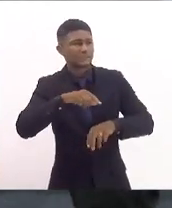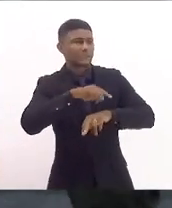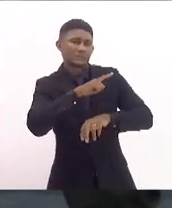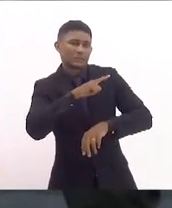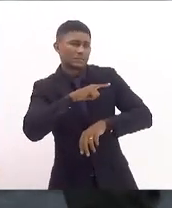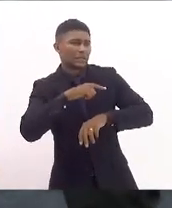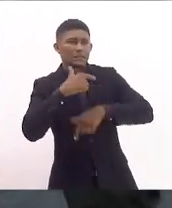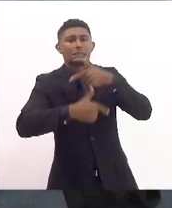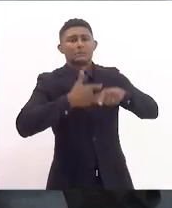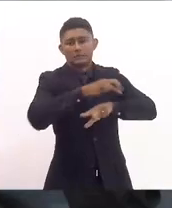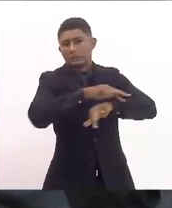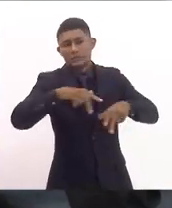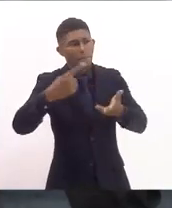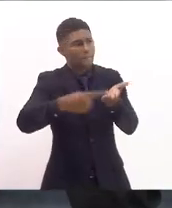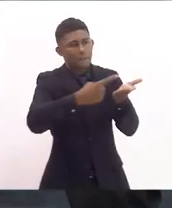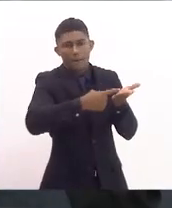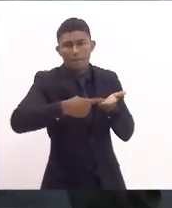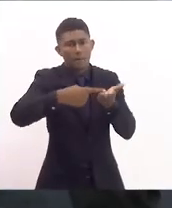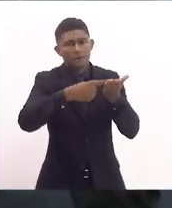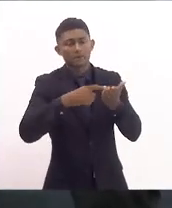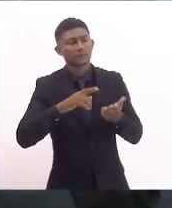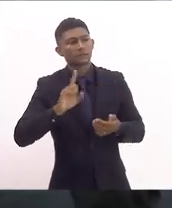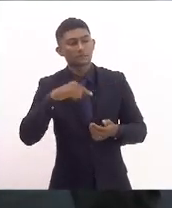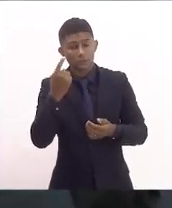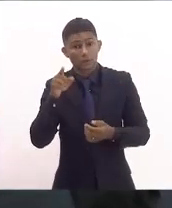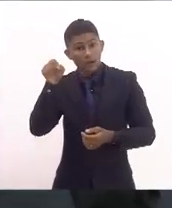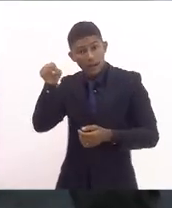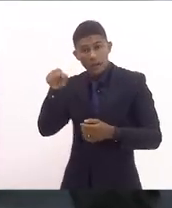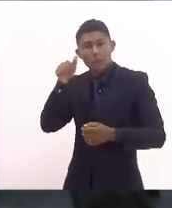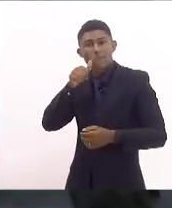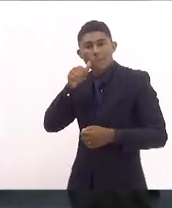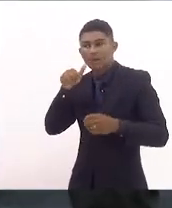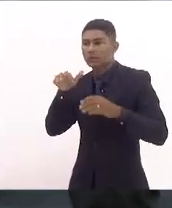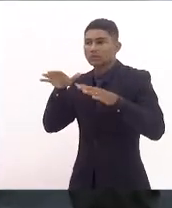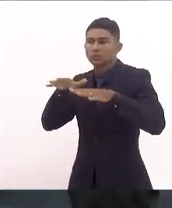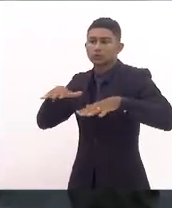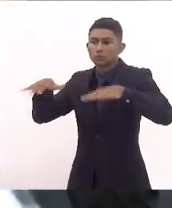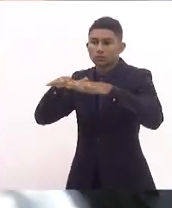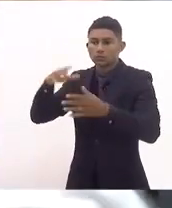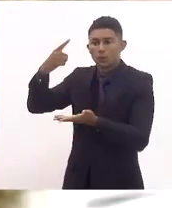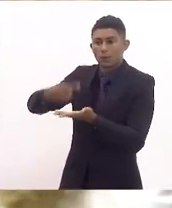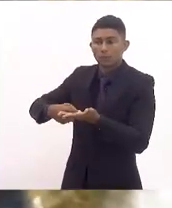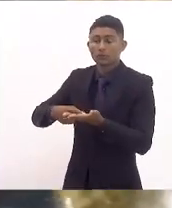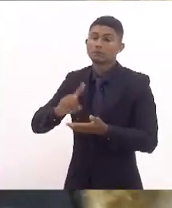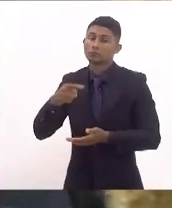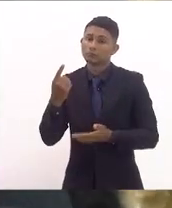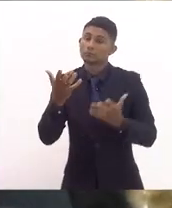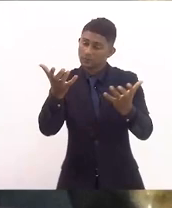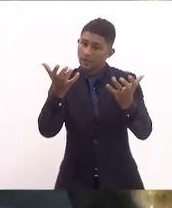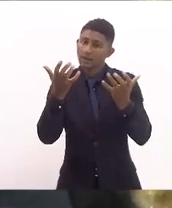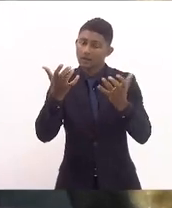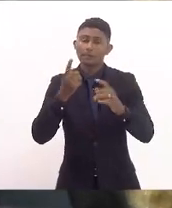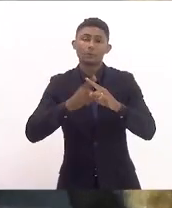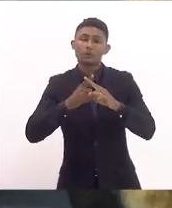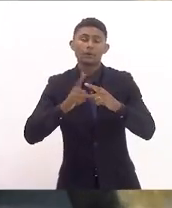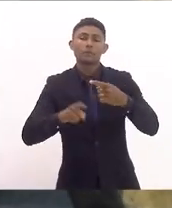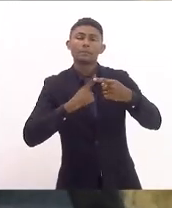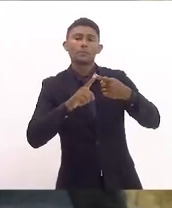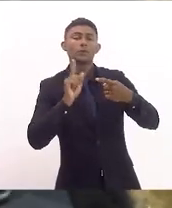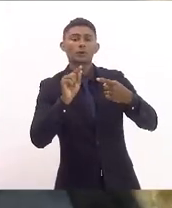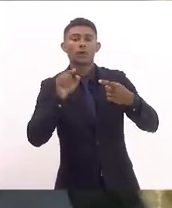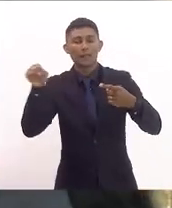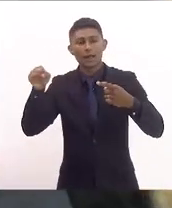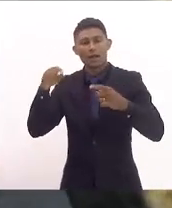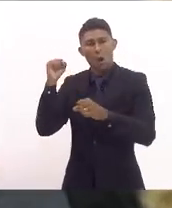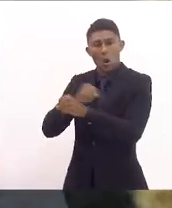de compromissos a gente entende nós fizemos a agenda com as mulheres e esse é um desejo primeiro que se conclua